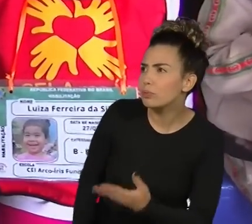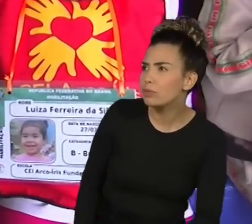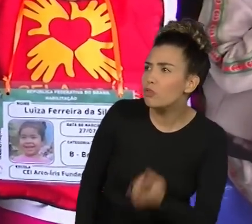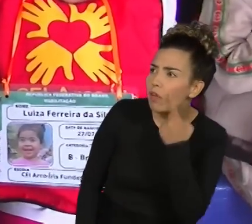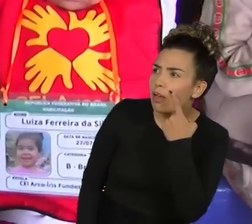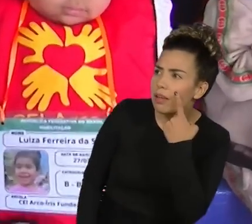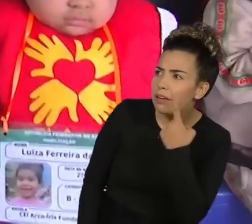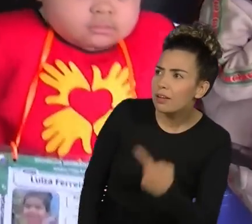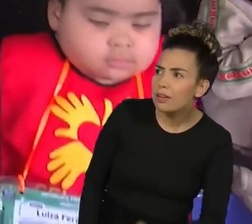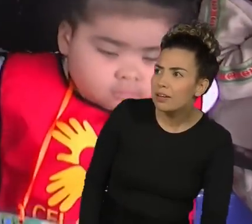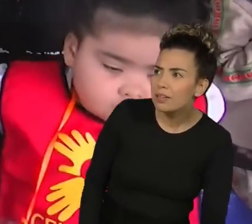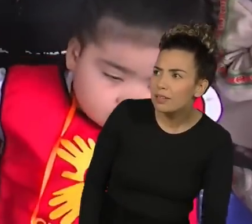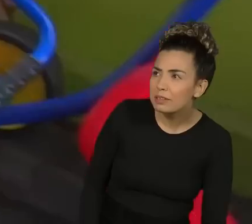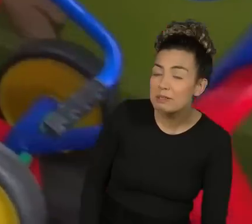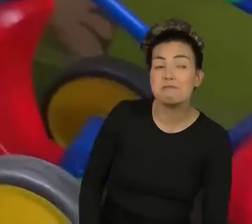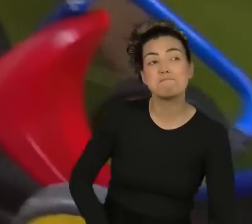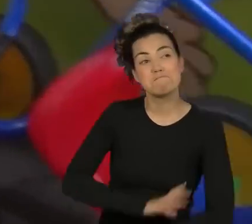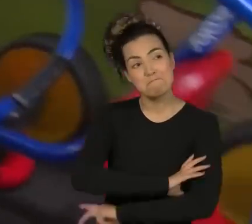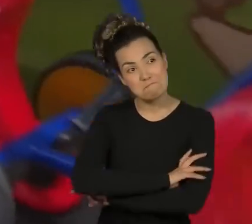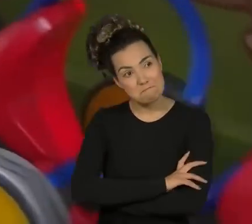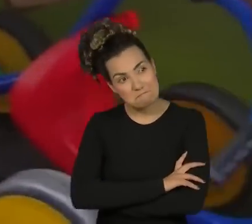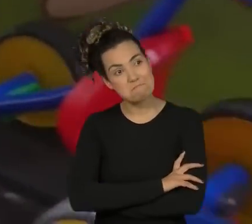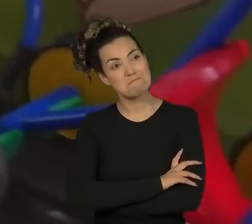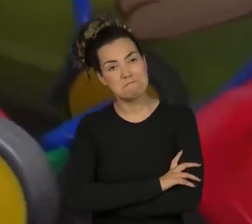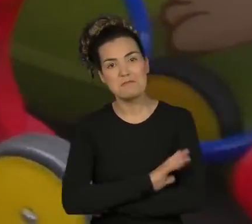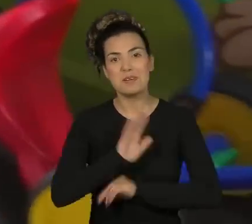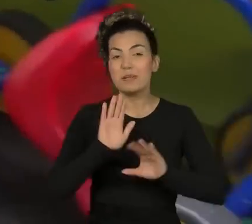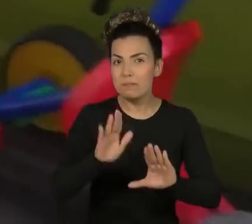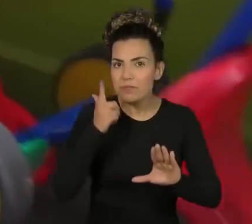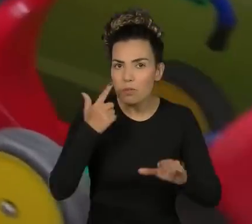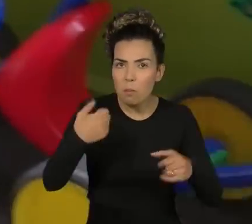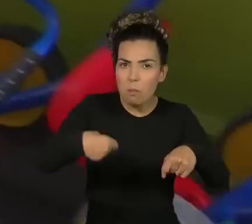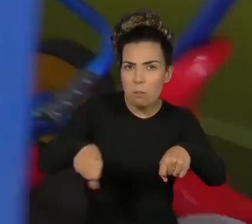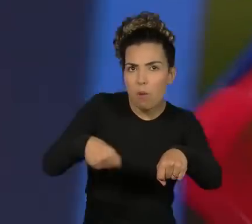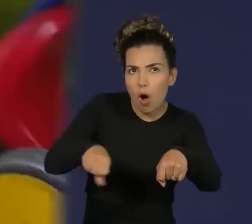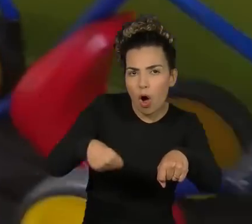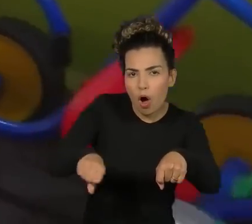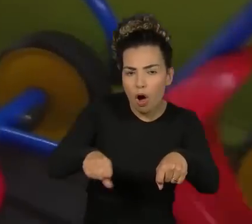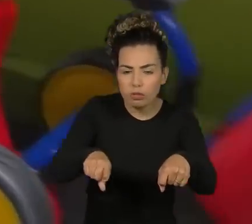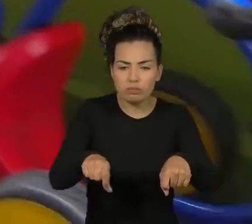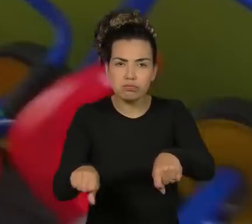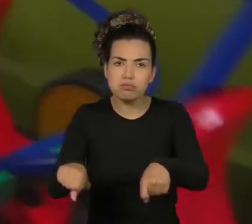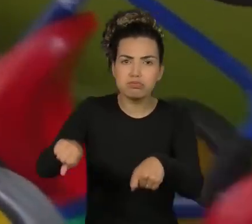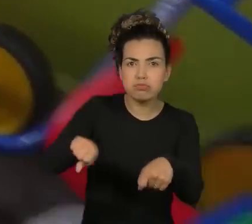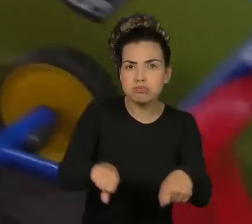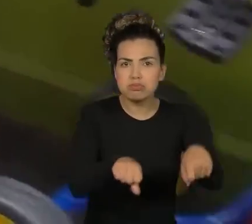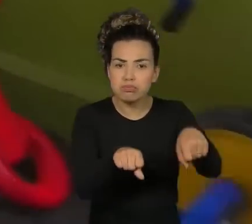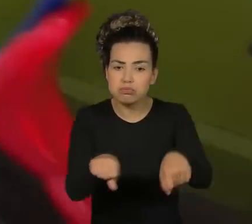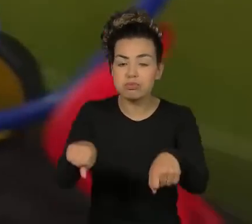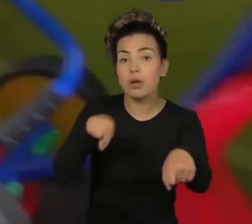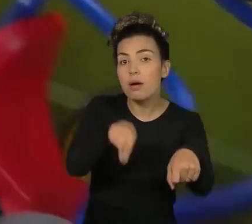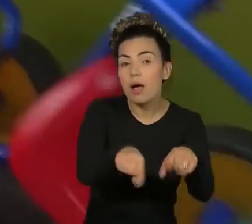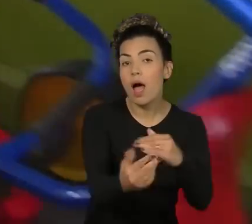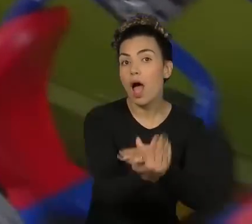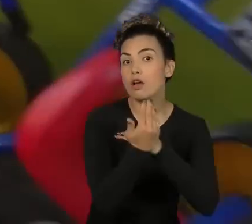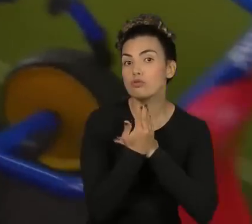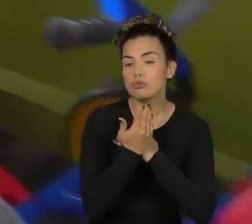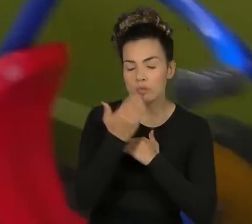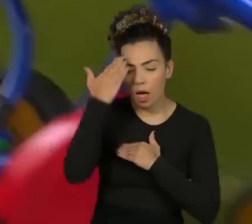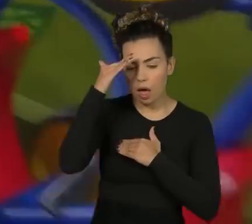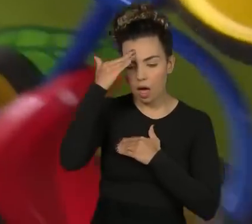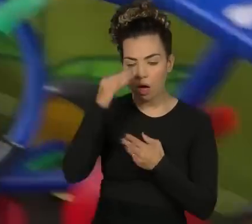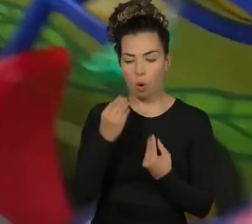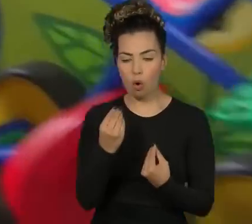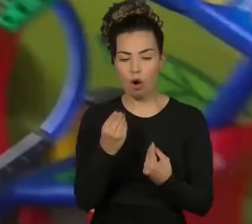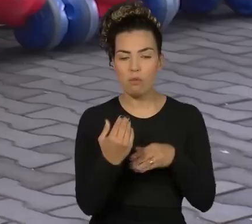ver. Um lado para o outro. E a brincadeira com as motocas, ela vem aí como ferramenta para trabalhar o trânsito. Isso